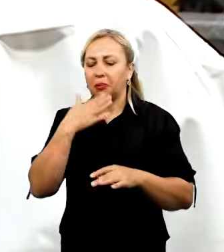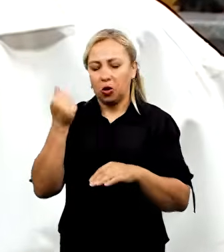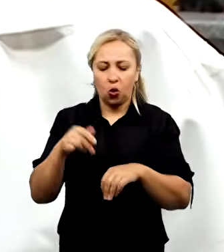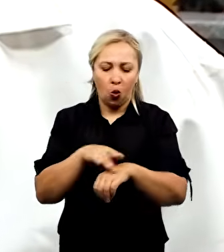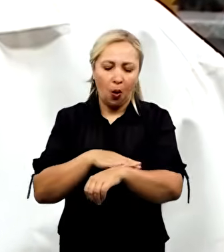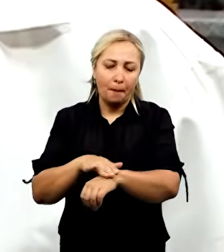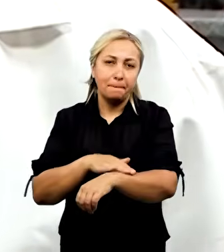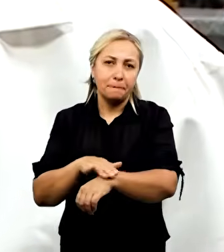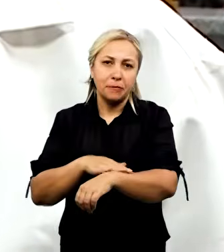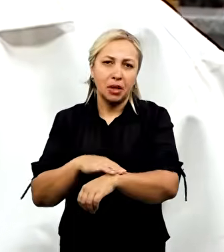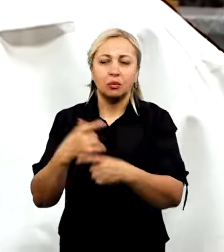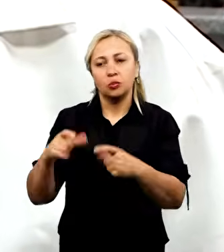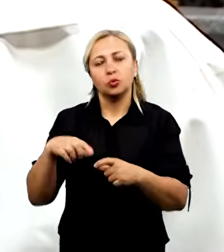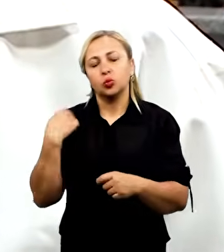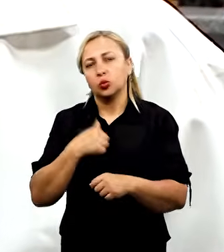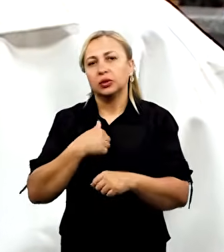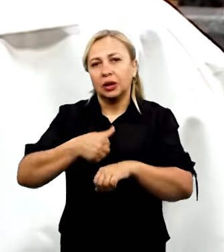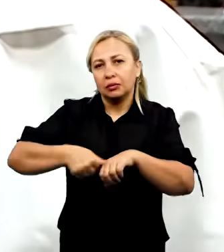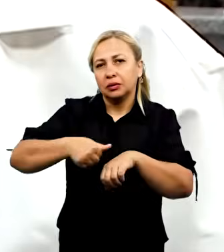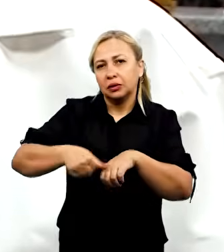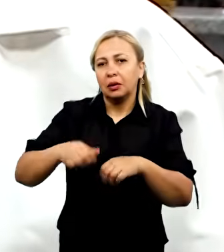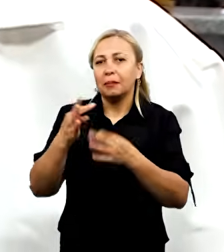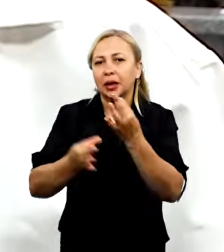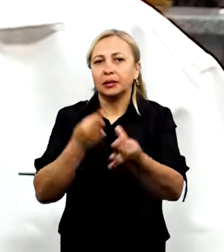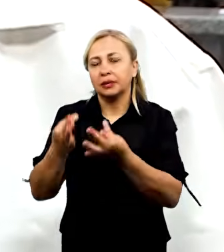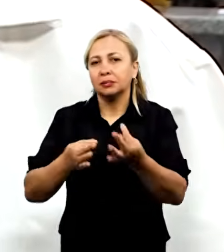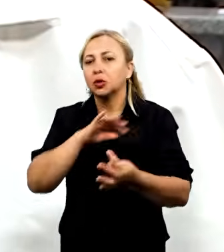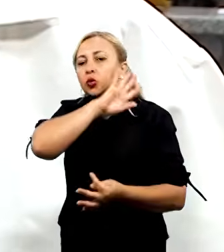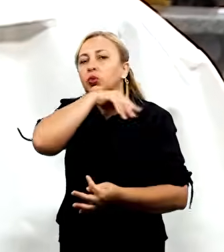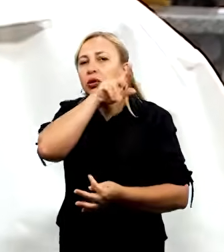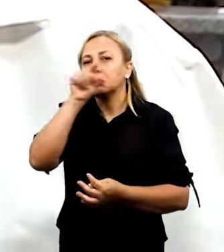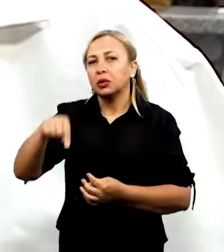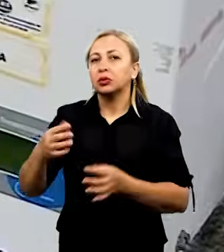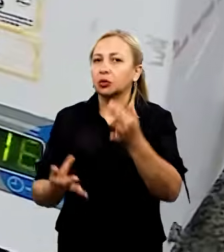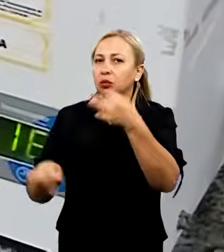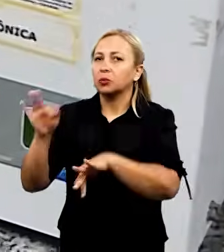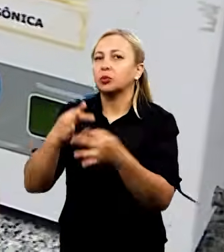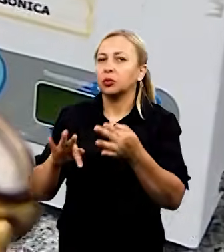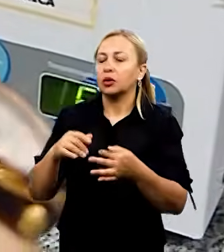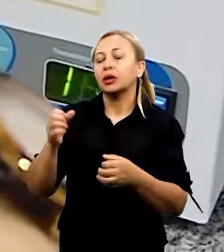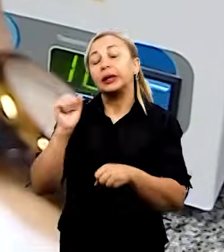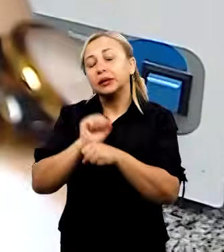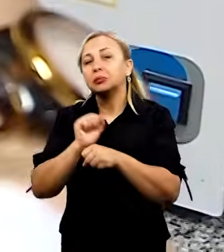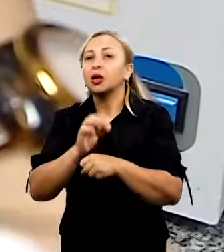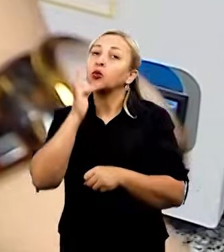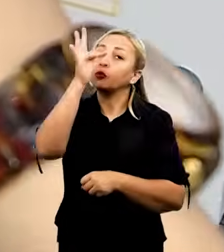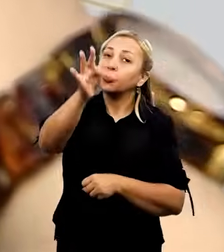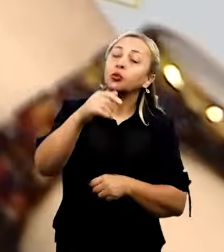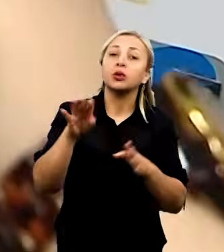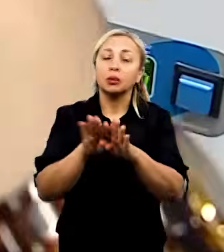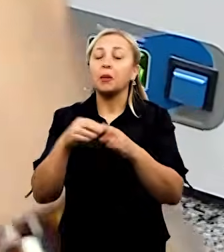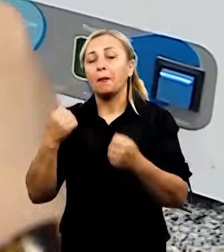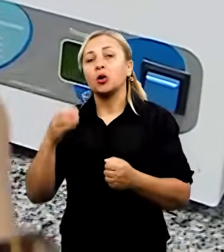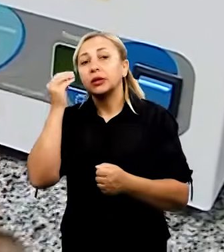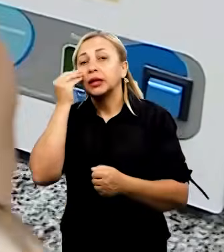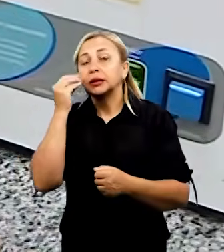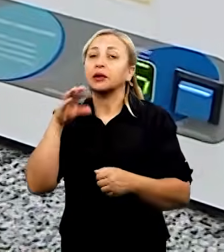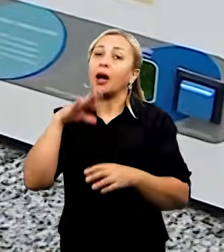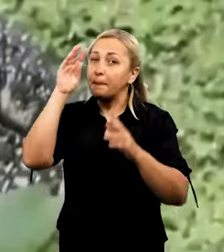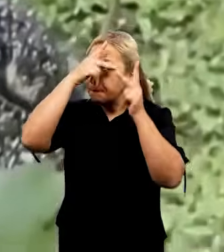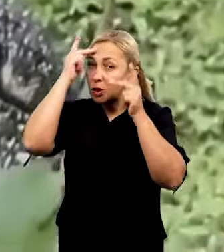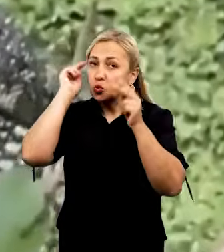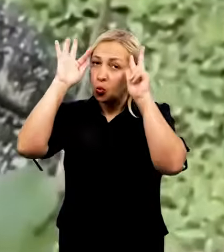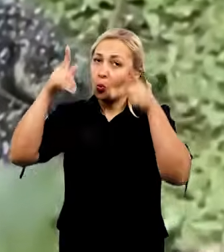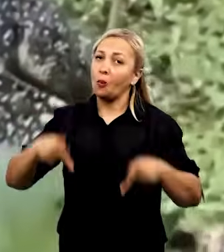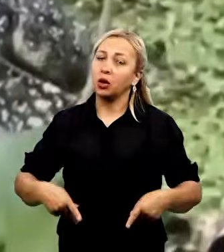que a gente tem aplicado para o tratamento de animais, e a gente espera que no futuro também seja aplicado em humanos. Existe uma lenda, um